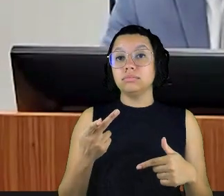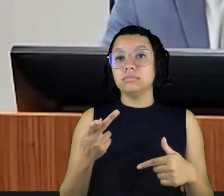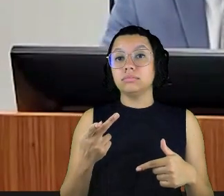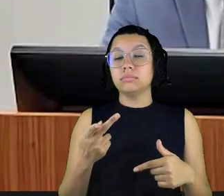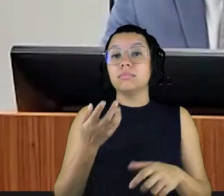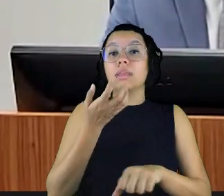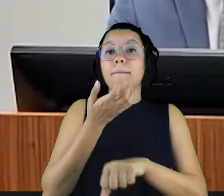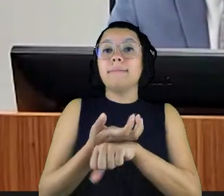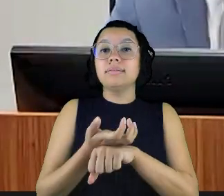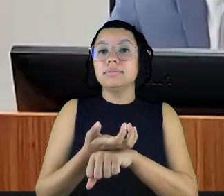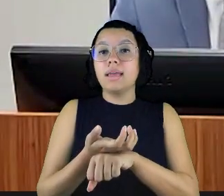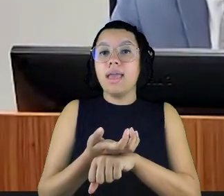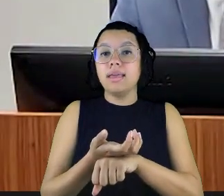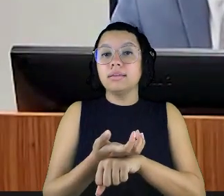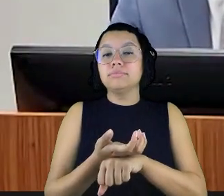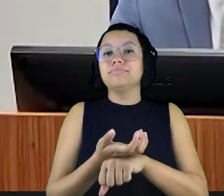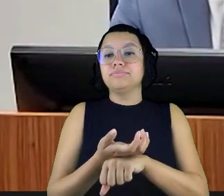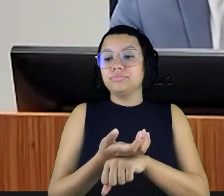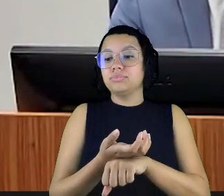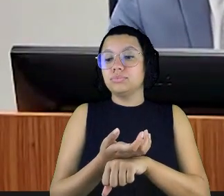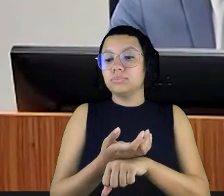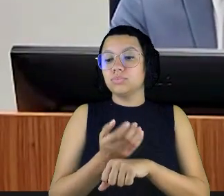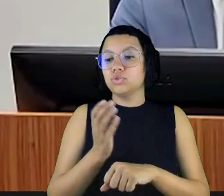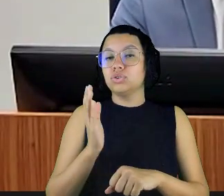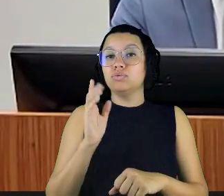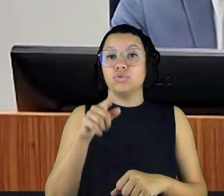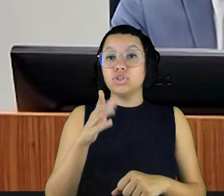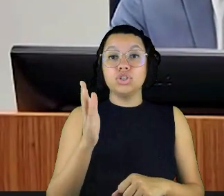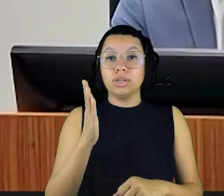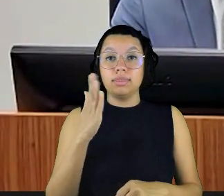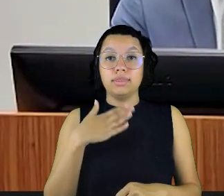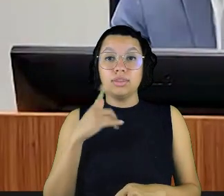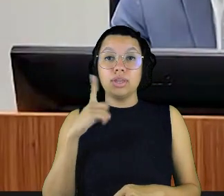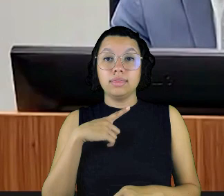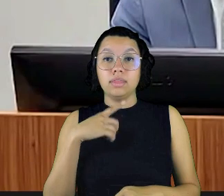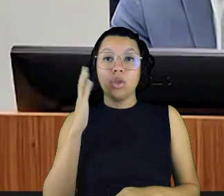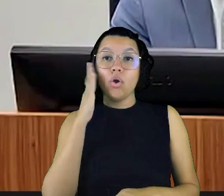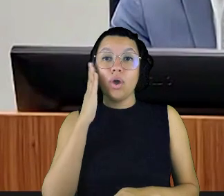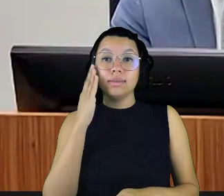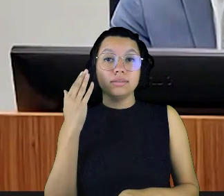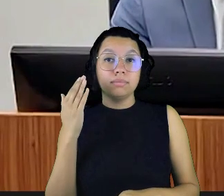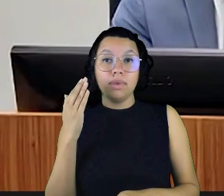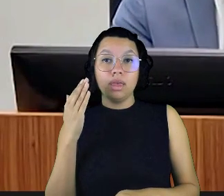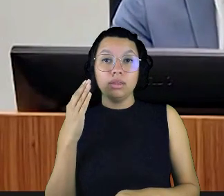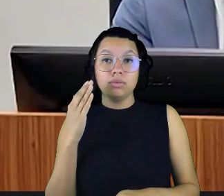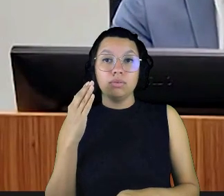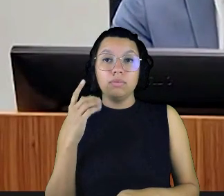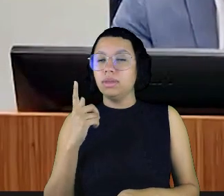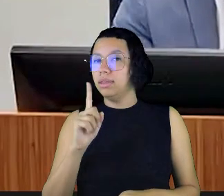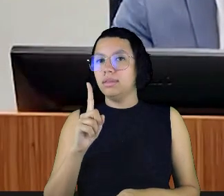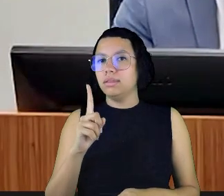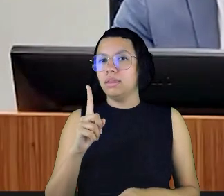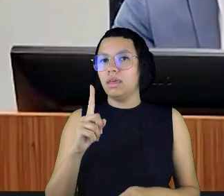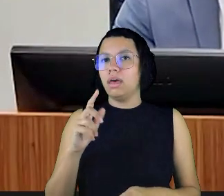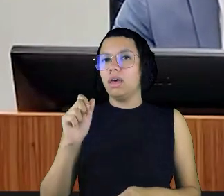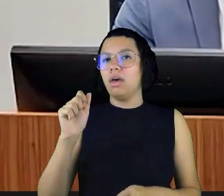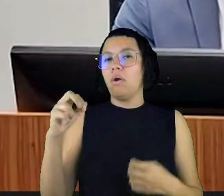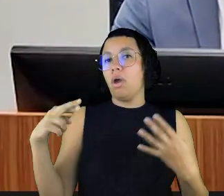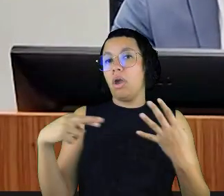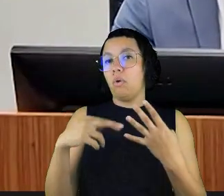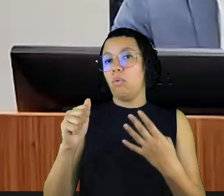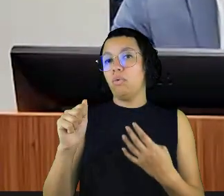você tomou conhecimento do meu despacho inicial e não agravou. Então, não venha pedir coisa que não